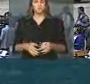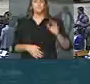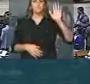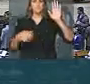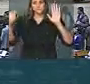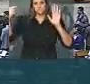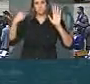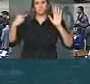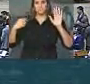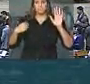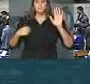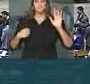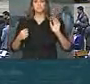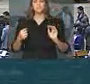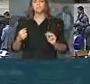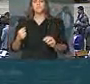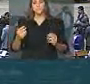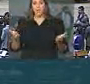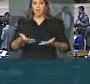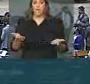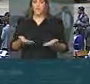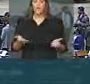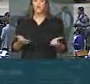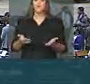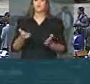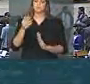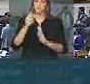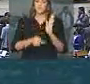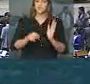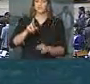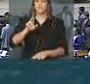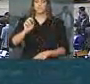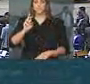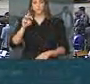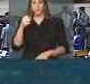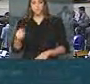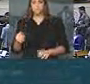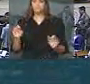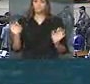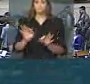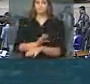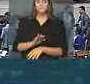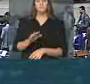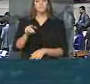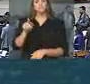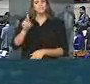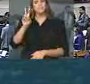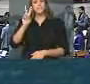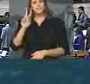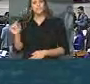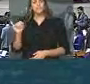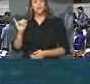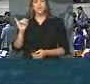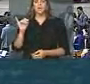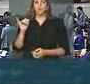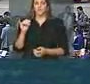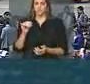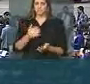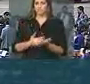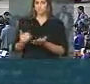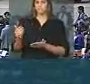aqui com a promulgação do projeto de resolução vossa excelência vai iniciar a